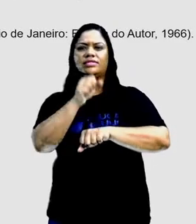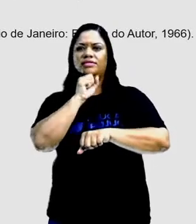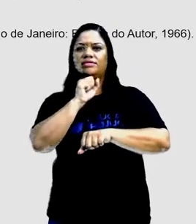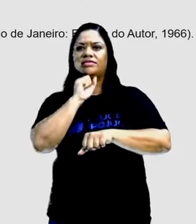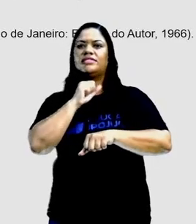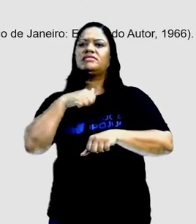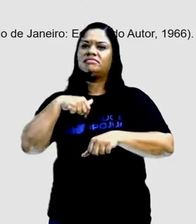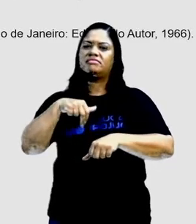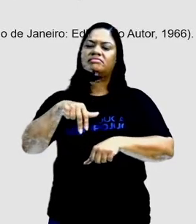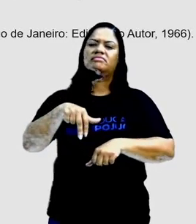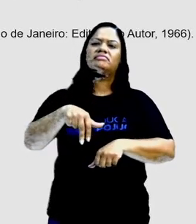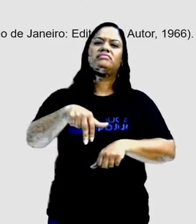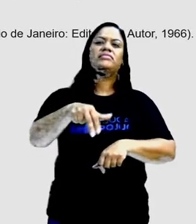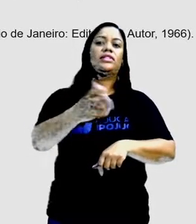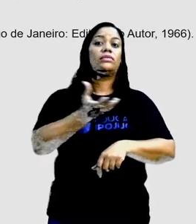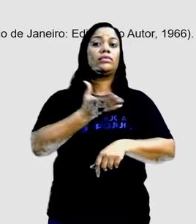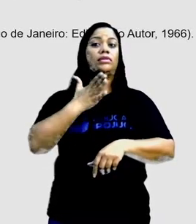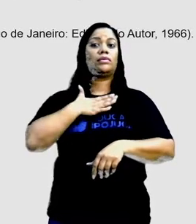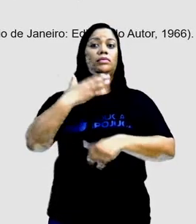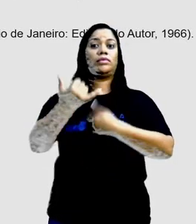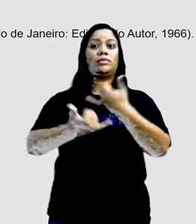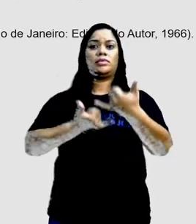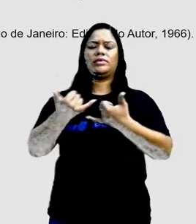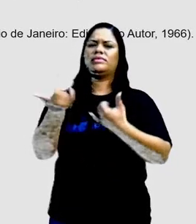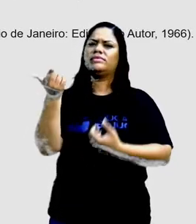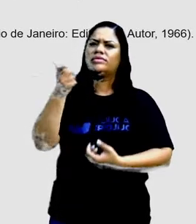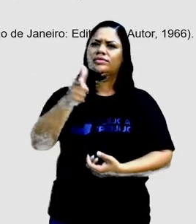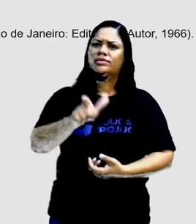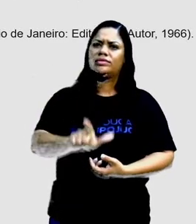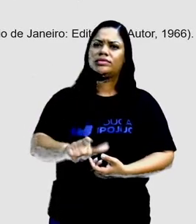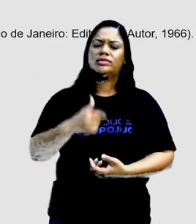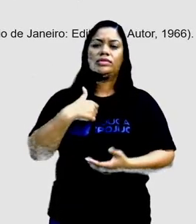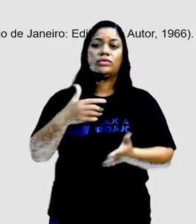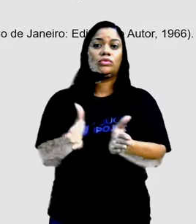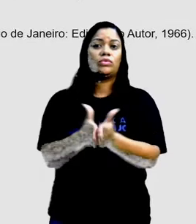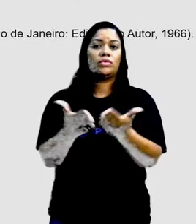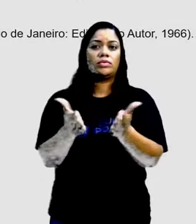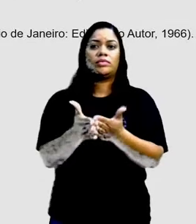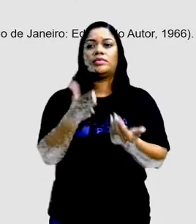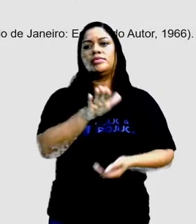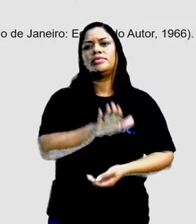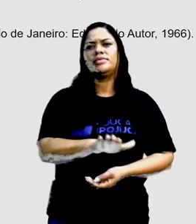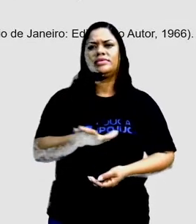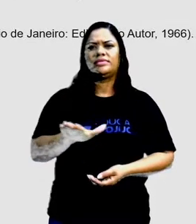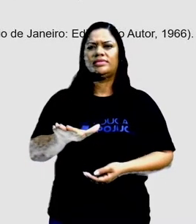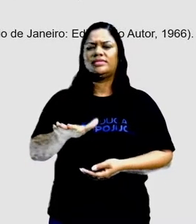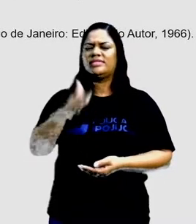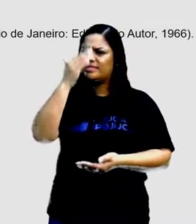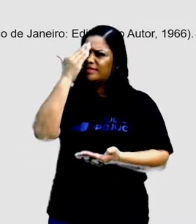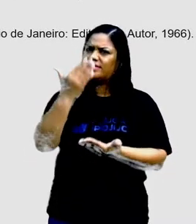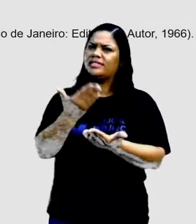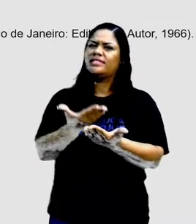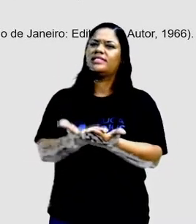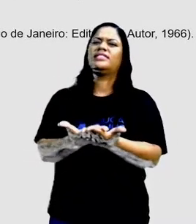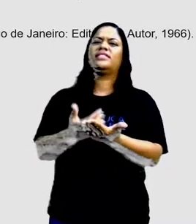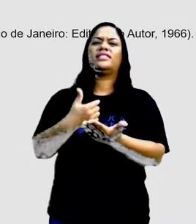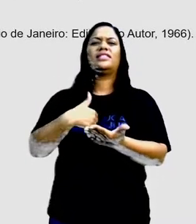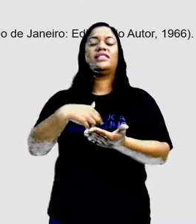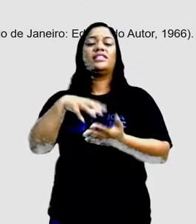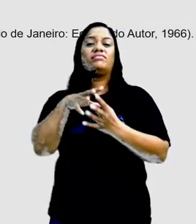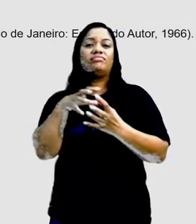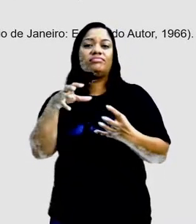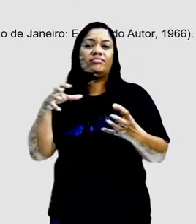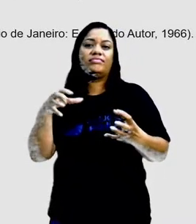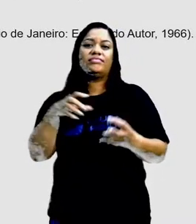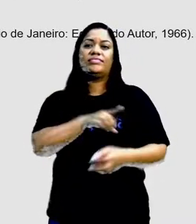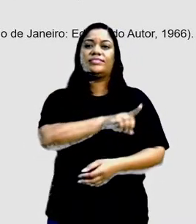Eu quero os meus brinquedos novamente, sou um pobre menino, acreditai que envelheceu